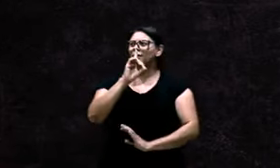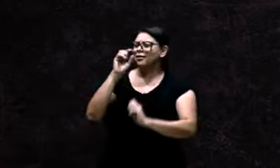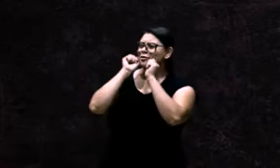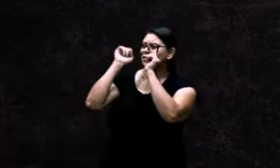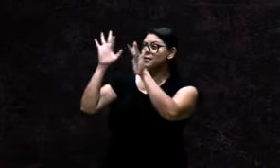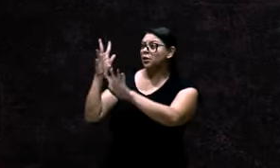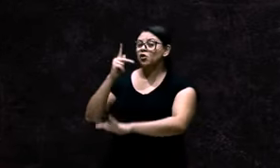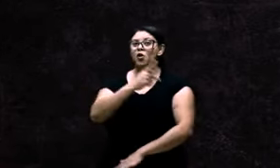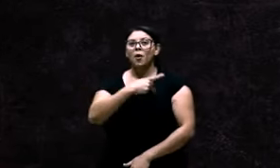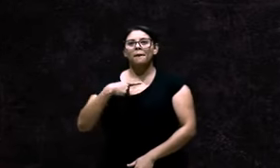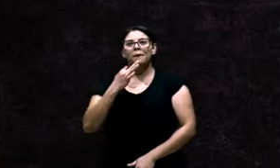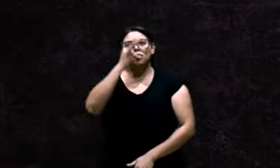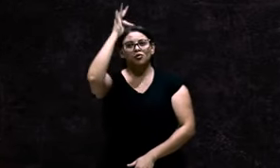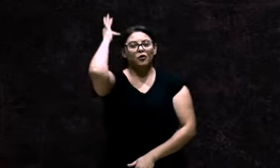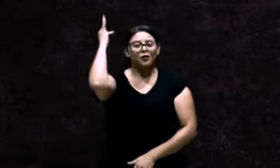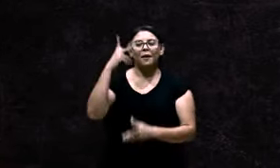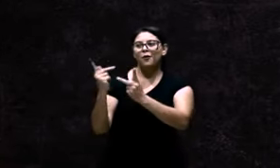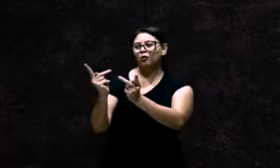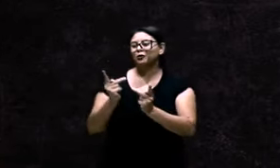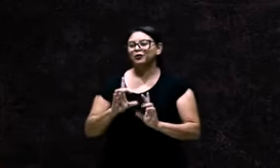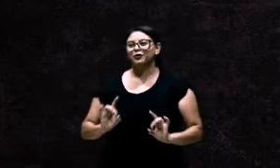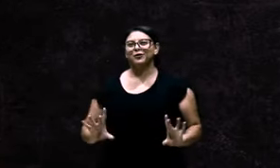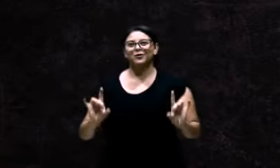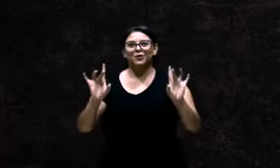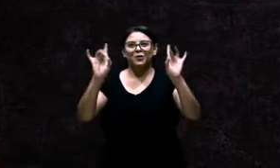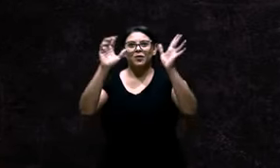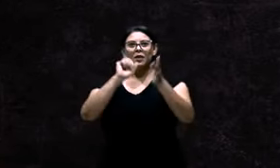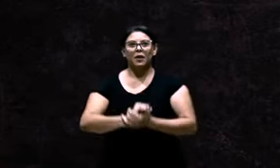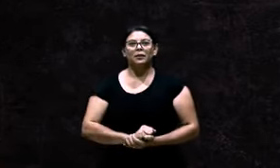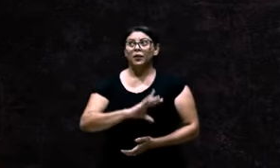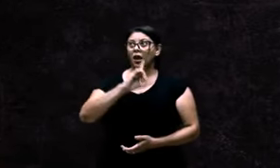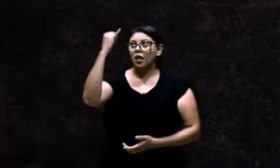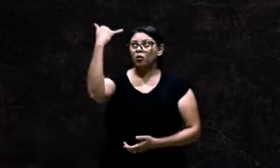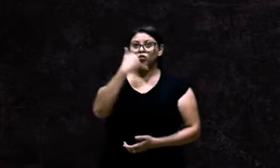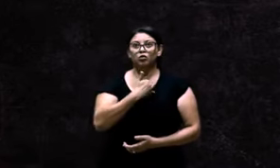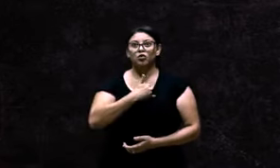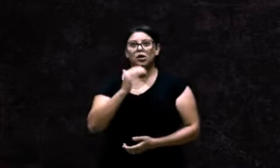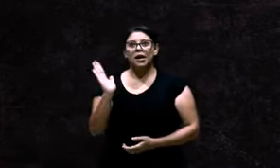Jesus. Deus, Ele tem uma palavra ao nosso coração.